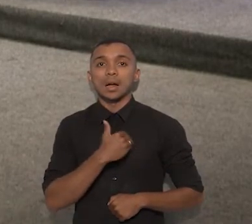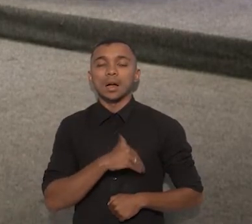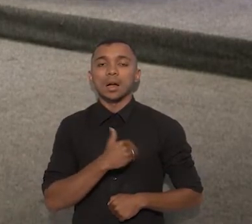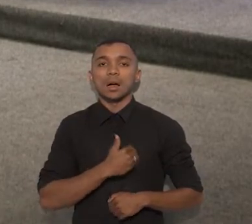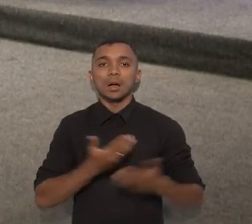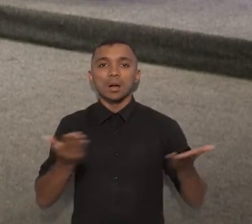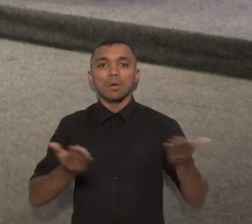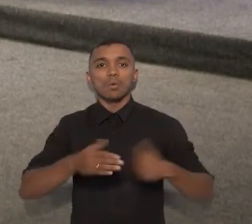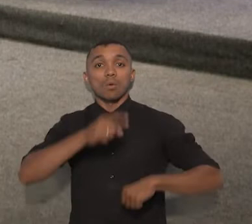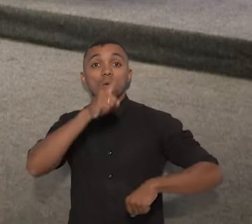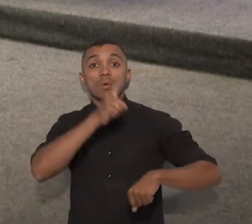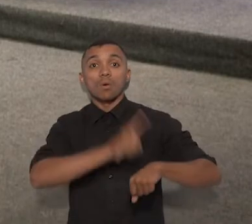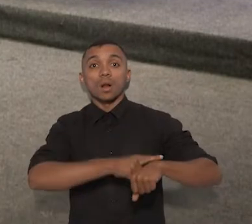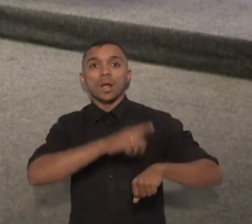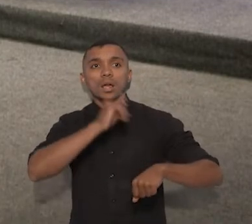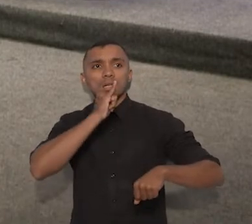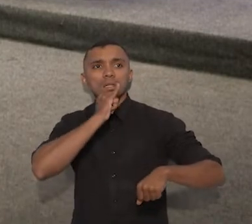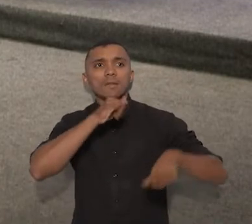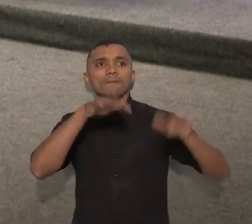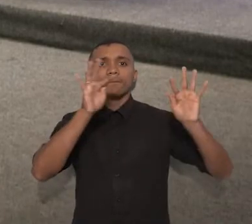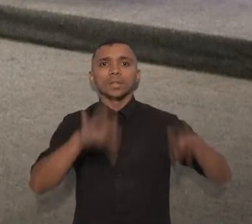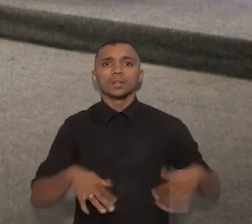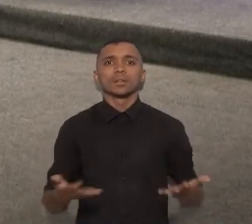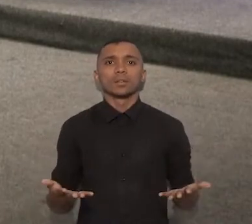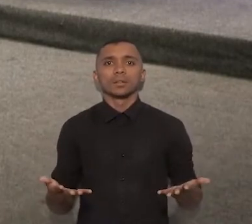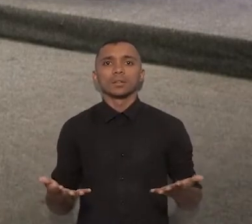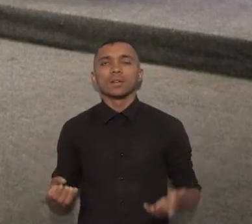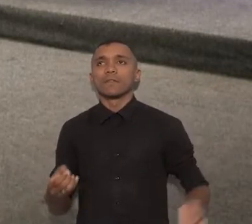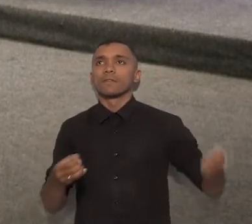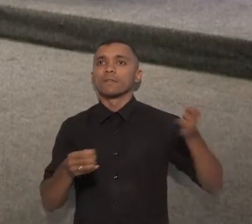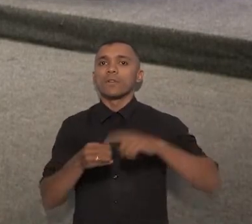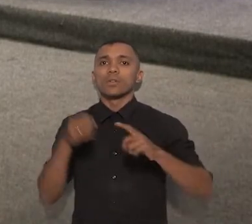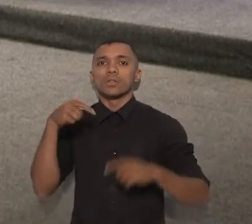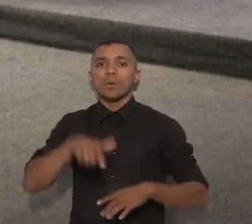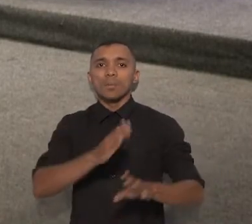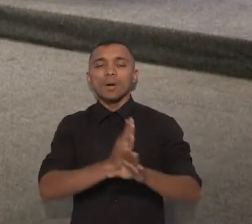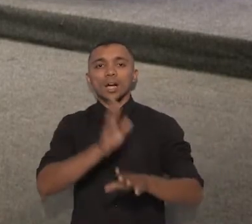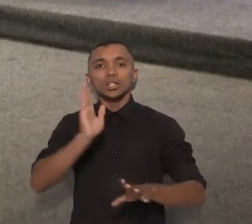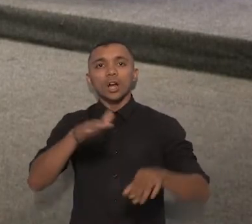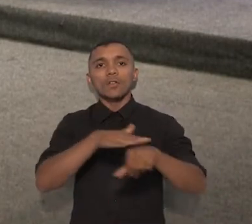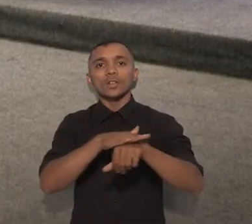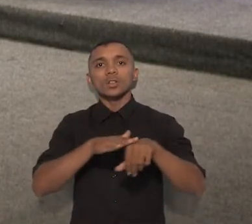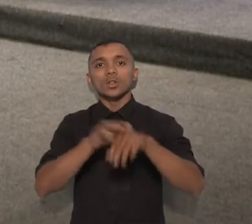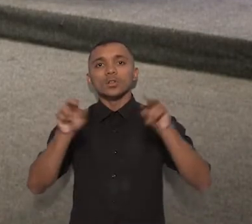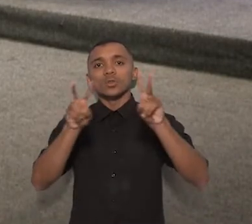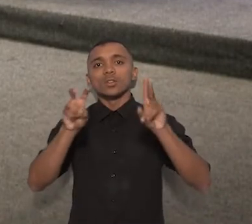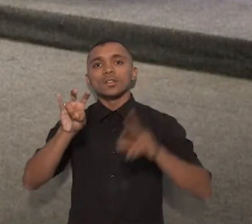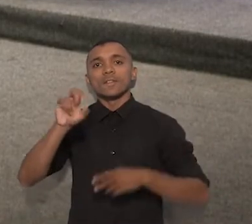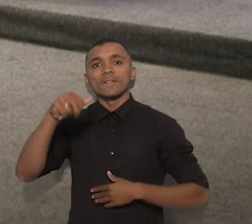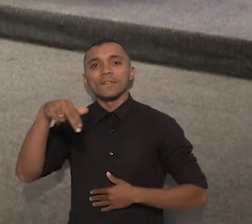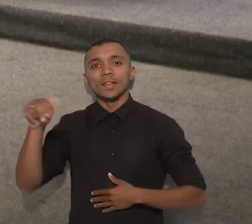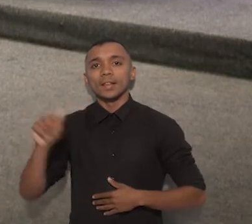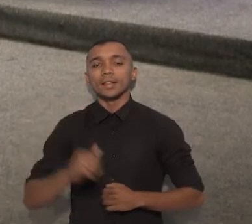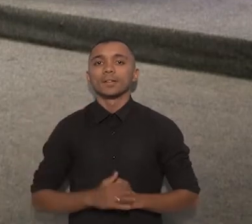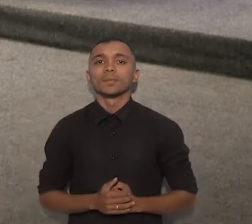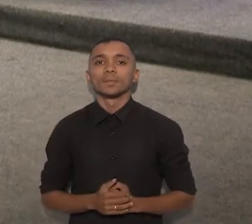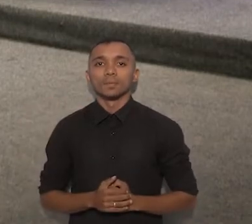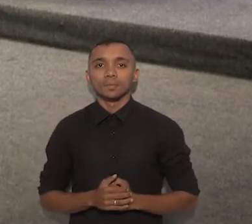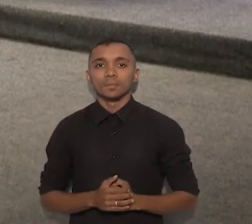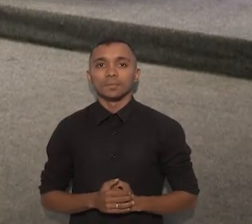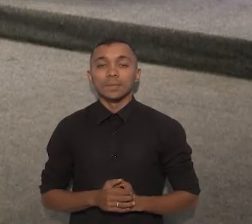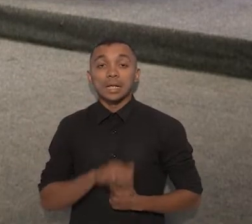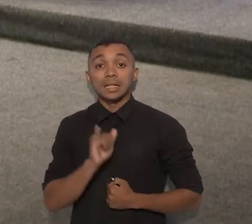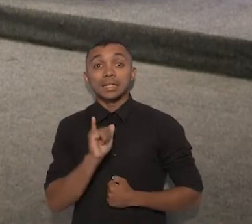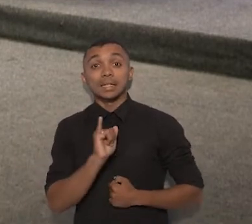nesse momento. Deixa fechar a janela. Estratégico. Aí ele volta a jogar bola. Porque já falaram até no Vina também. Se ele não se contunde, muito provavelmente ele